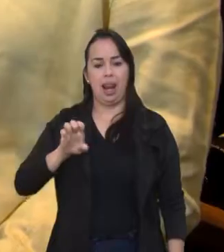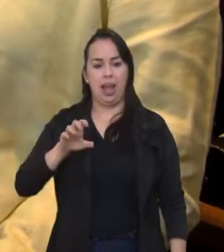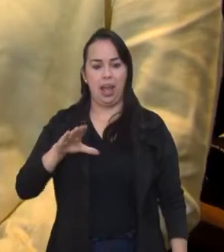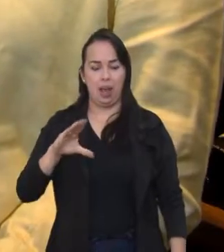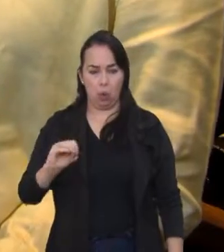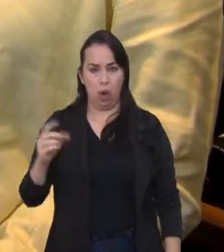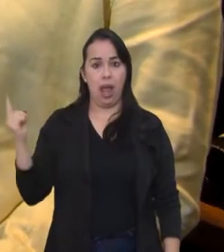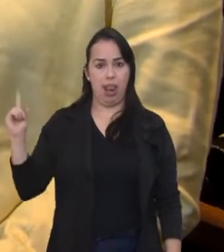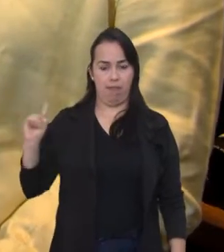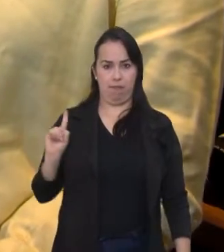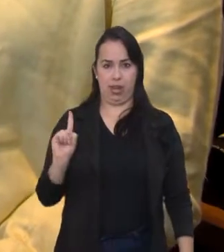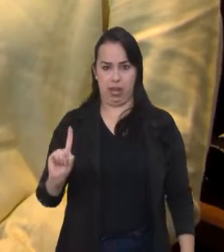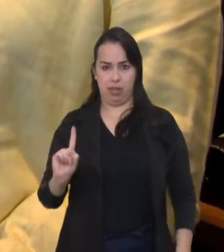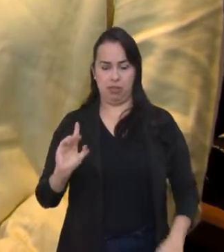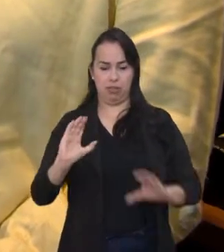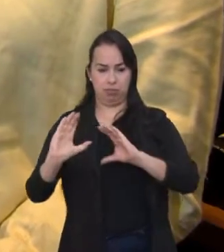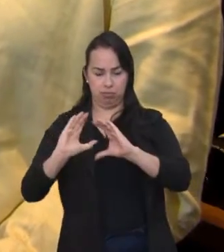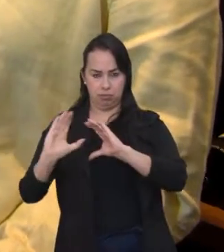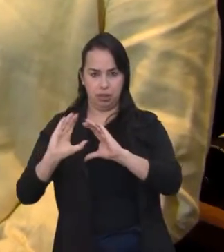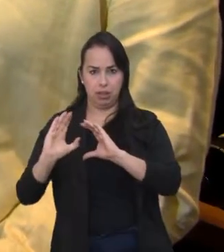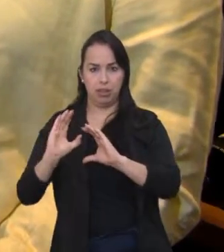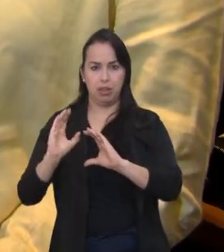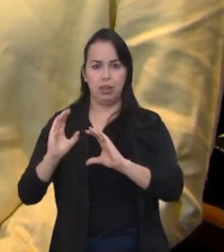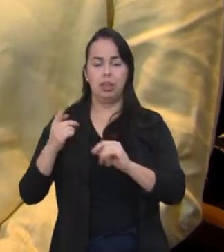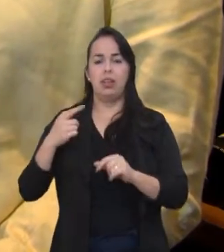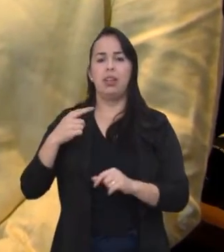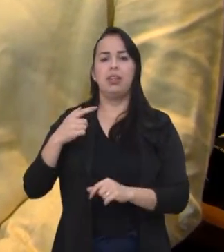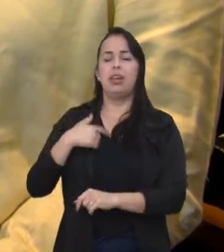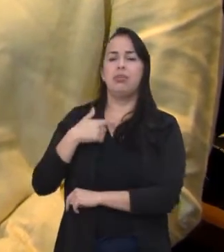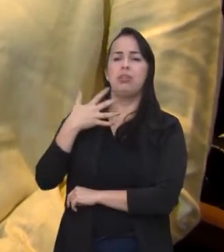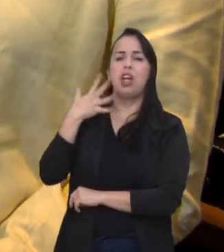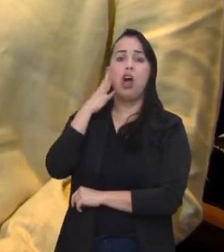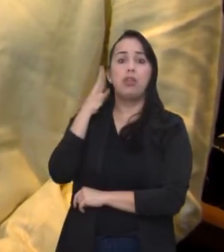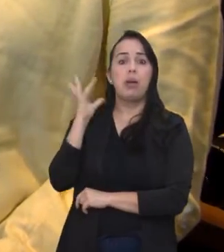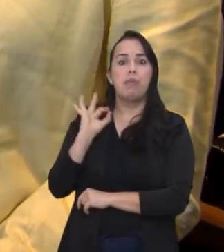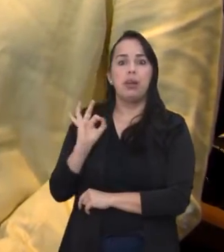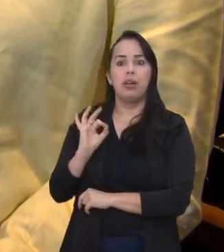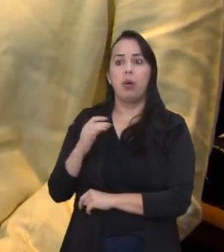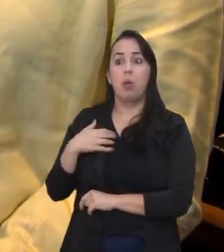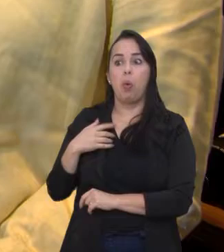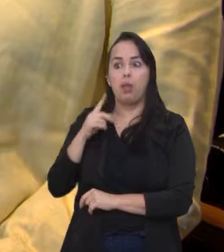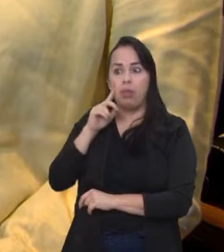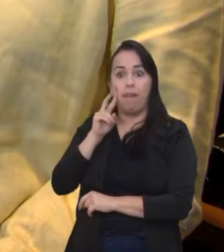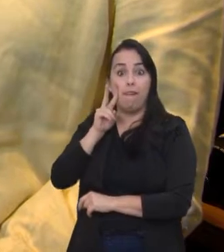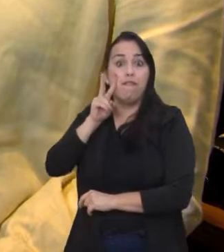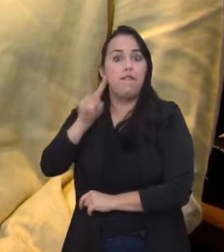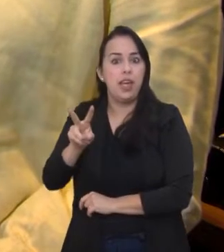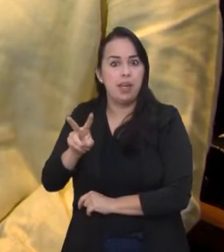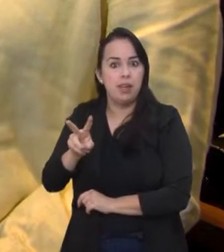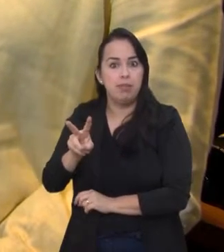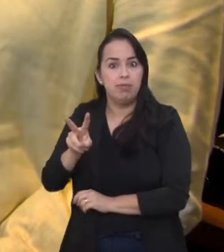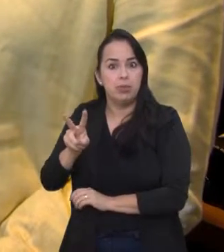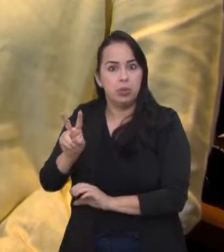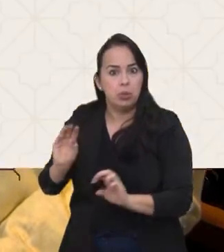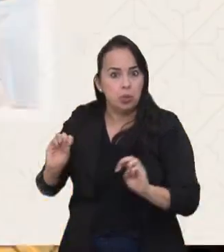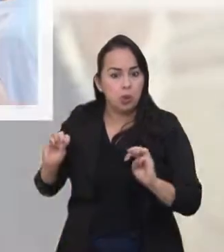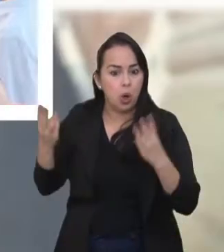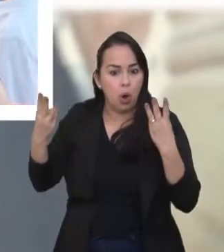veio e eu estava aqui dentro e não tinha noção do que ia ser aquilo. Quando eu saí lá fora, eu falei, não, alguma